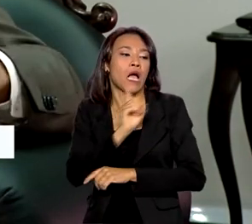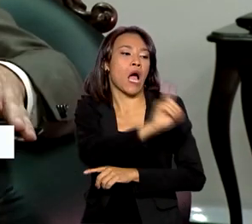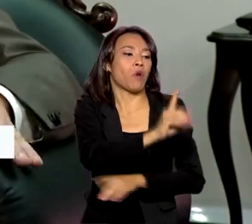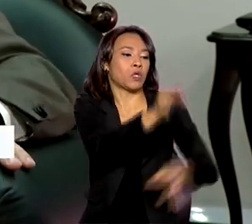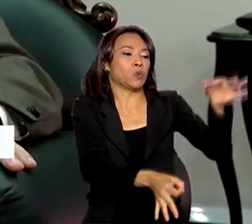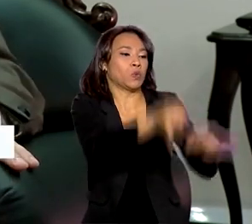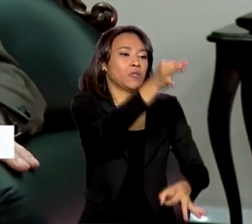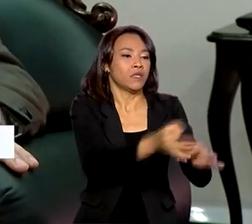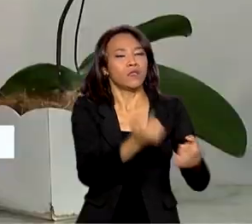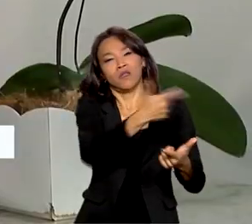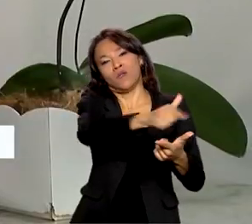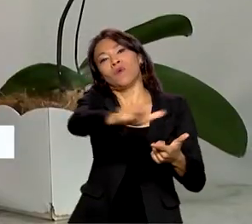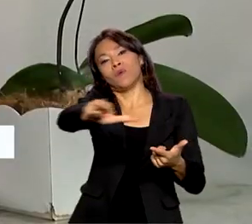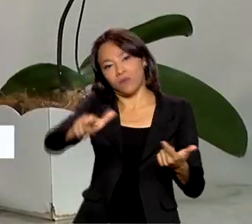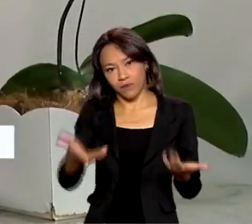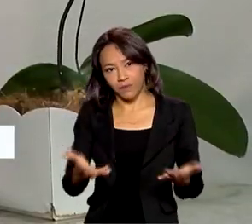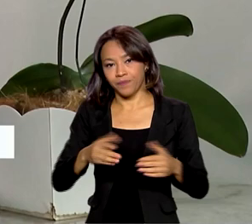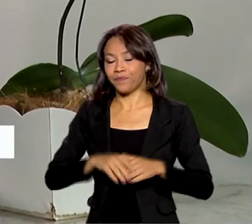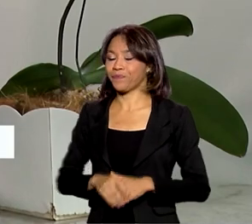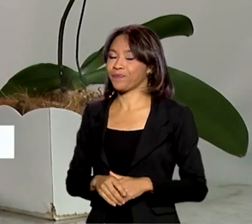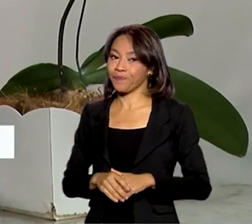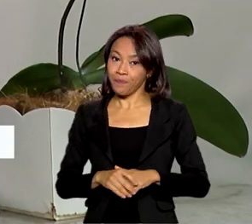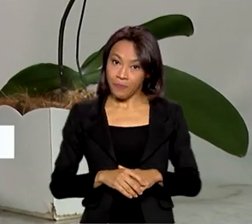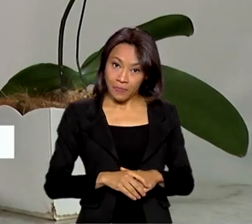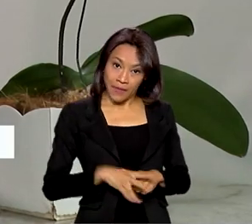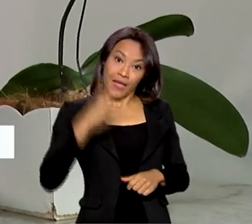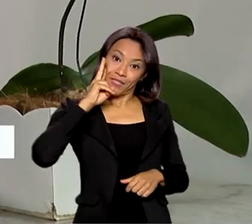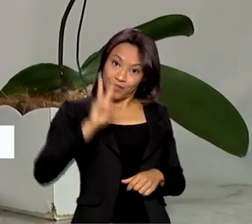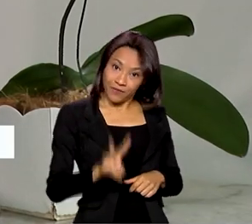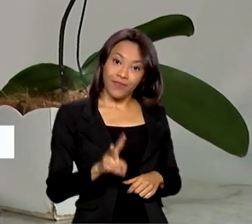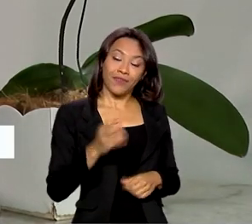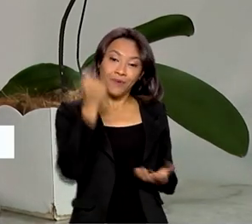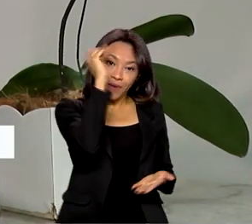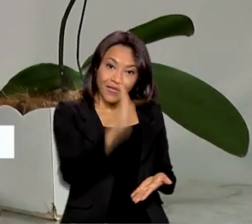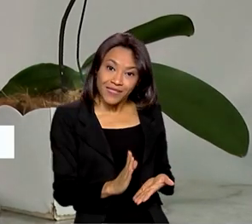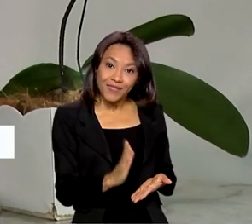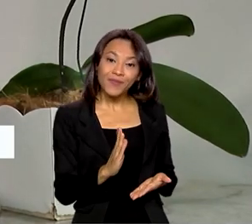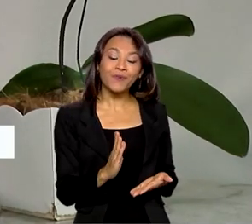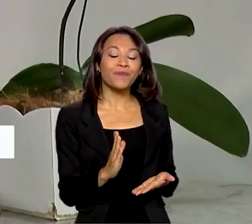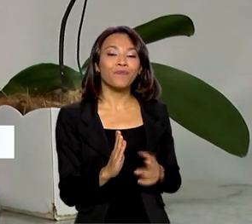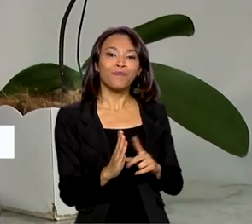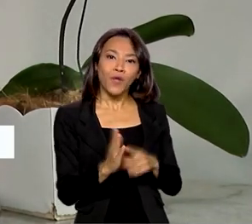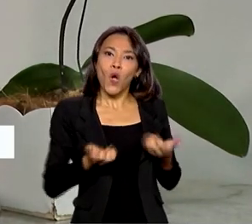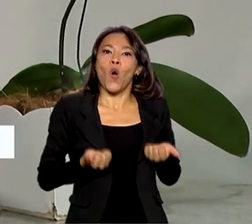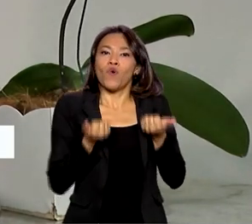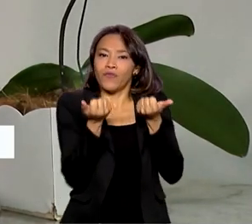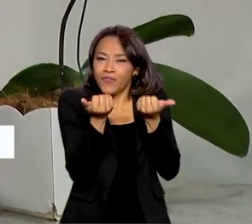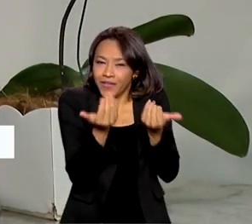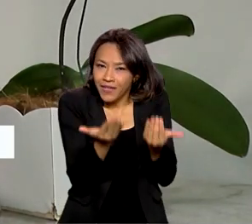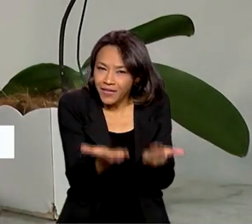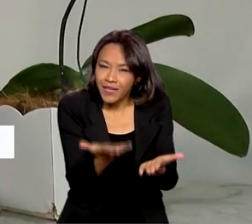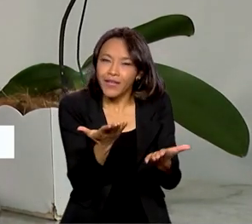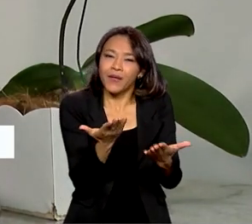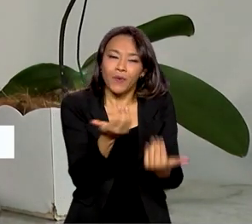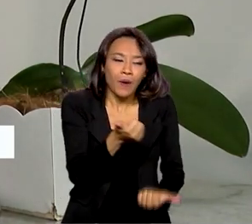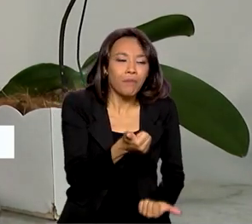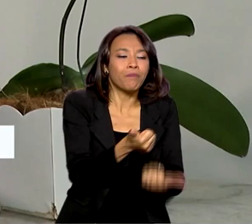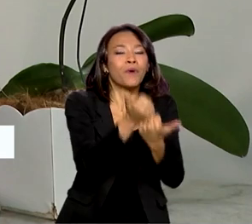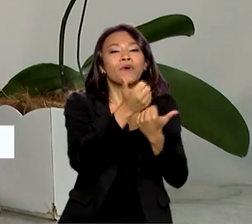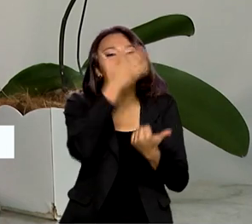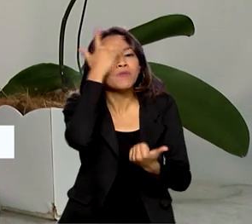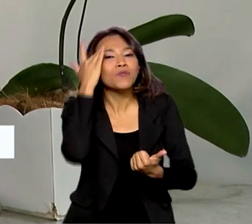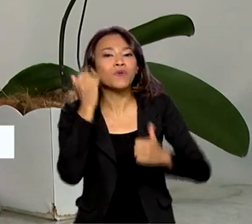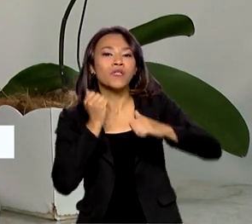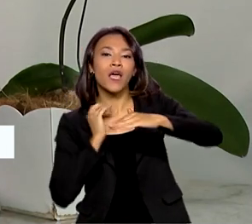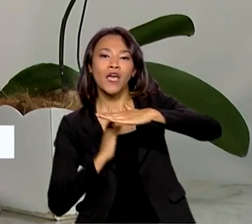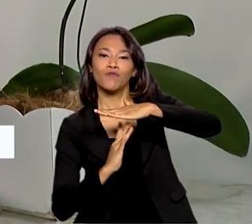justiça e outros meios a gente vê aí que o Brasil é ofereceu deu aquela mão amiga aos refugiados